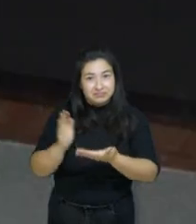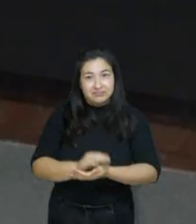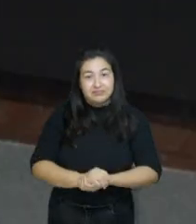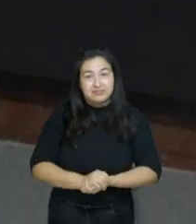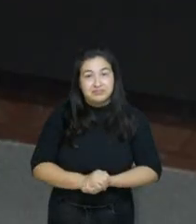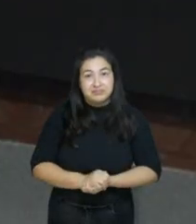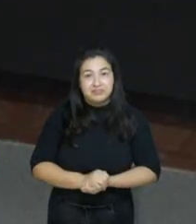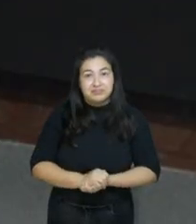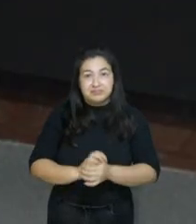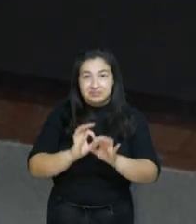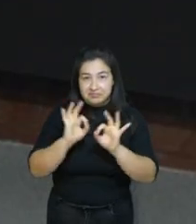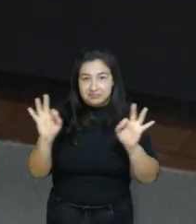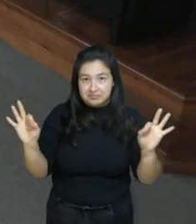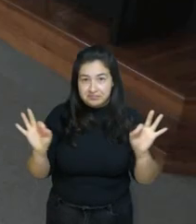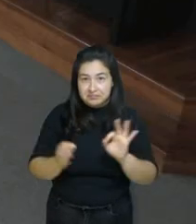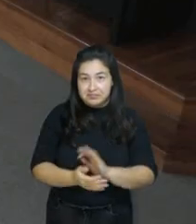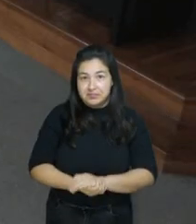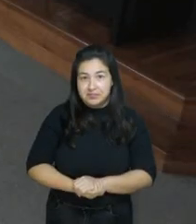Excelente.